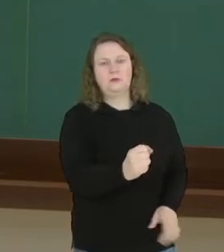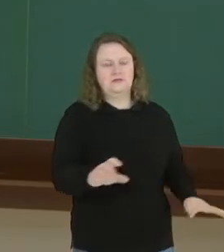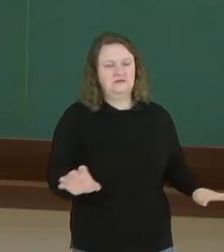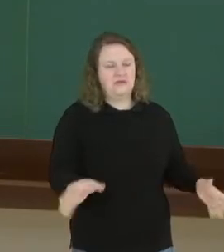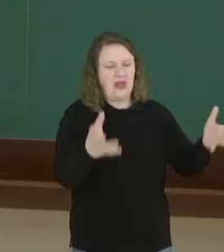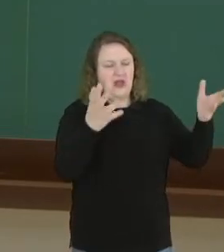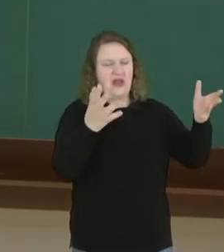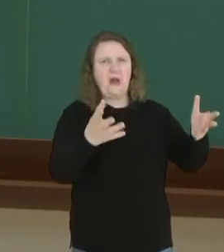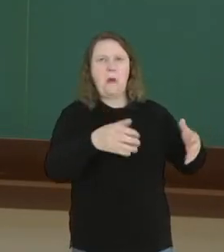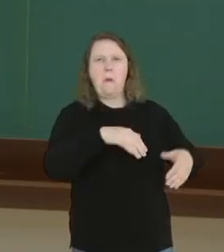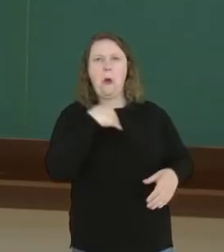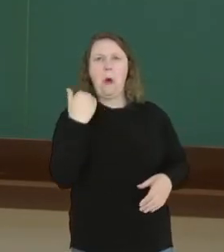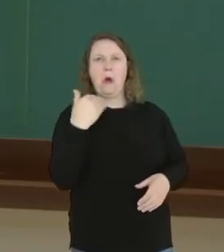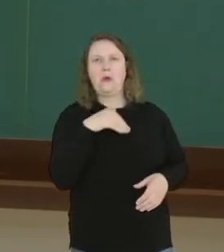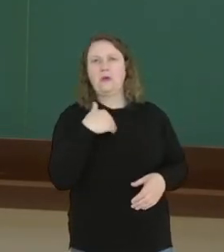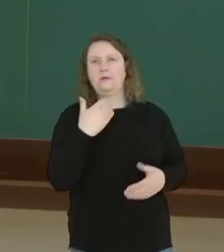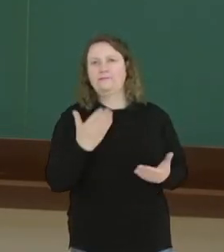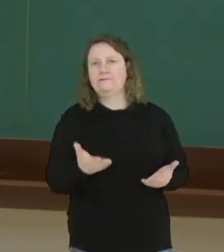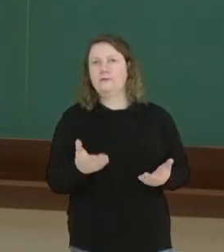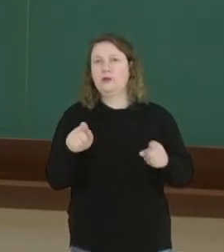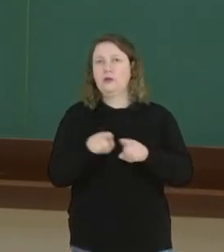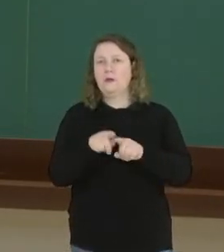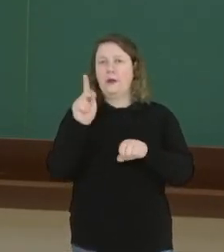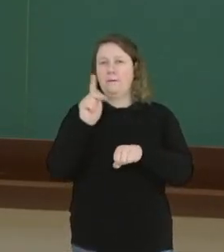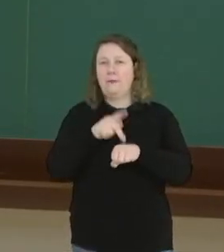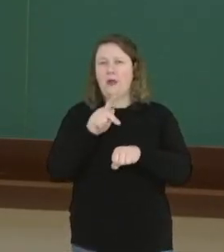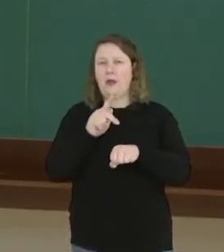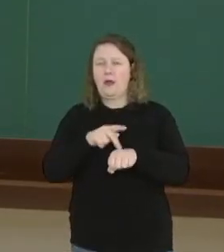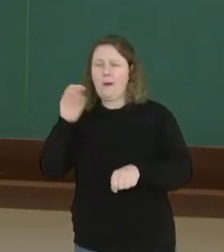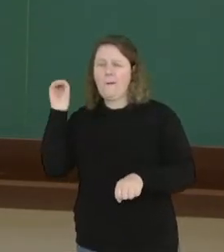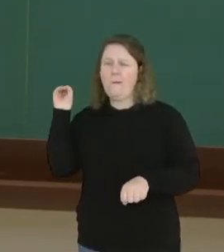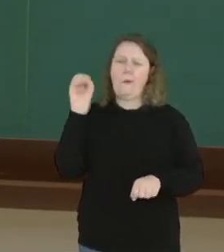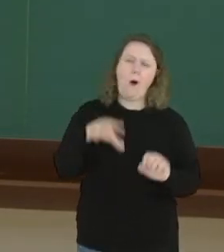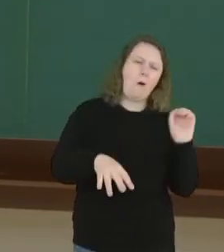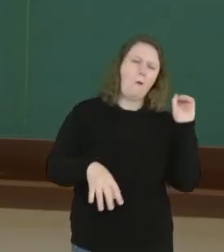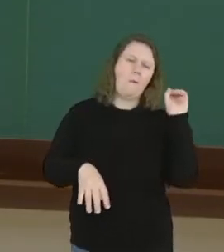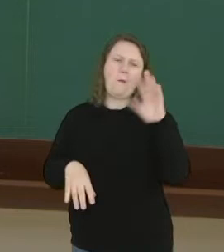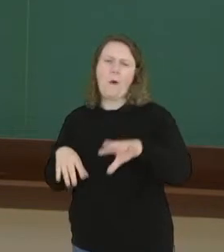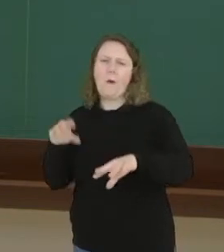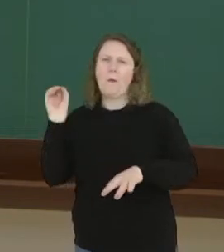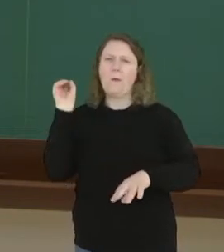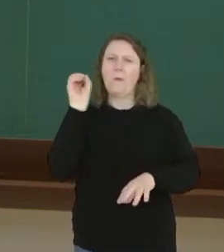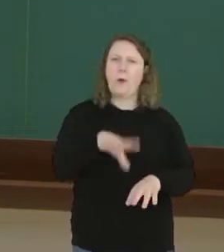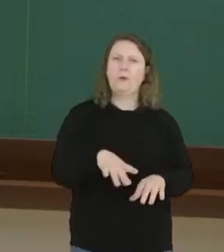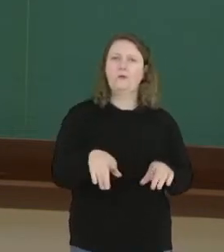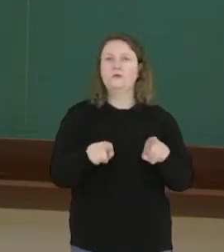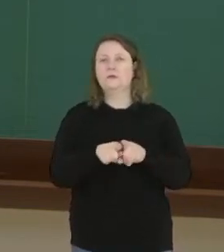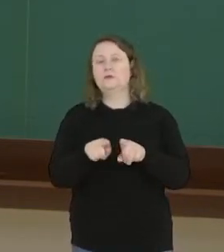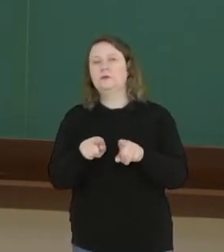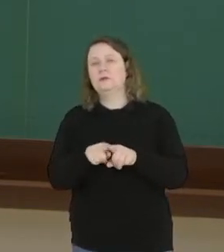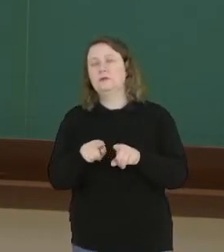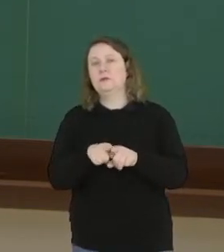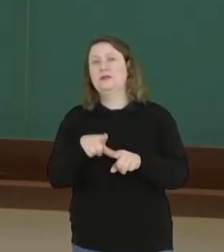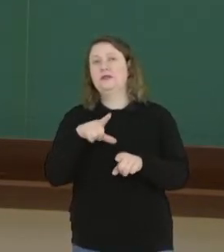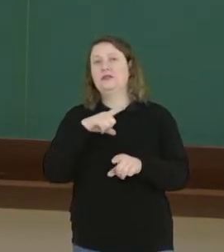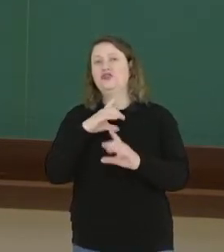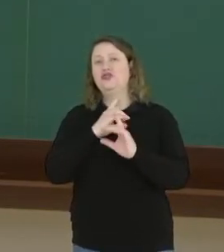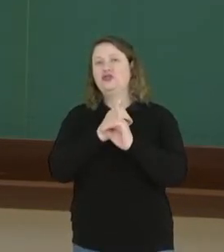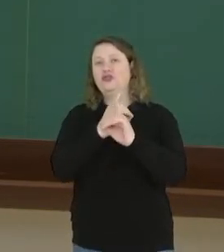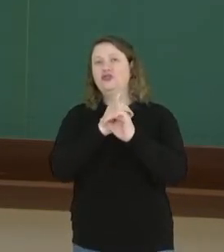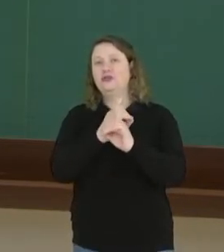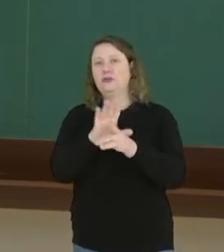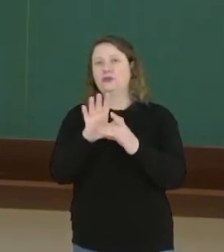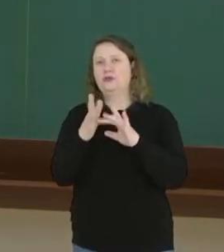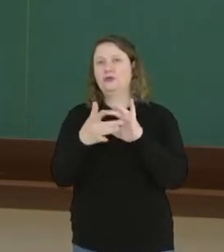não crucificados, apedrejados, tem casos também, não é mesmo? Há inclusive de discípulos, né, direcionados,